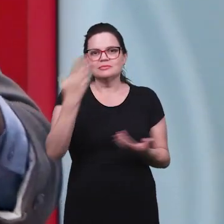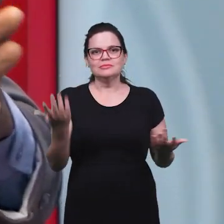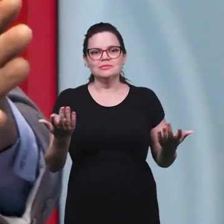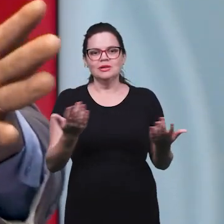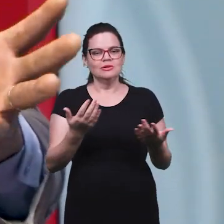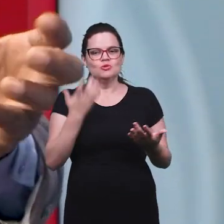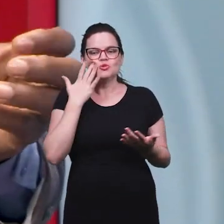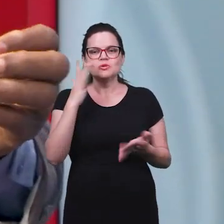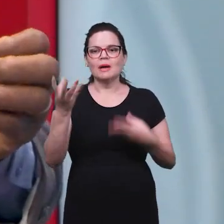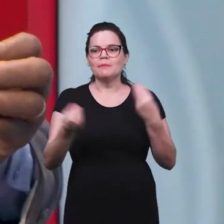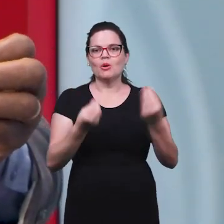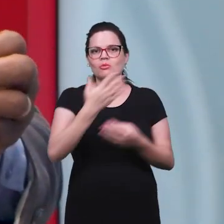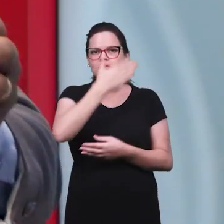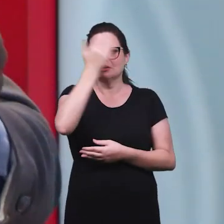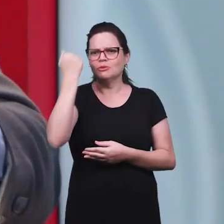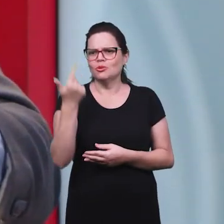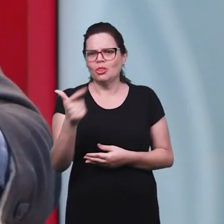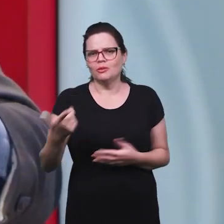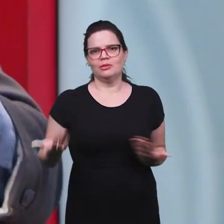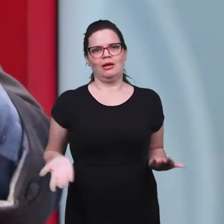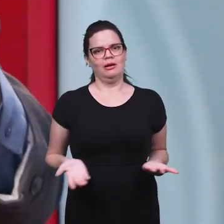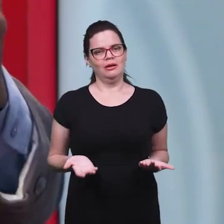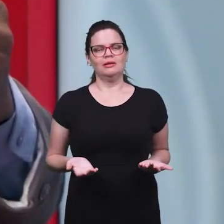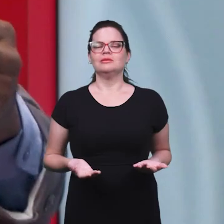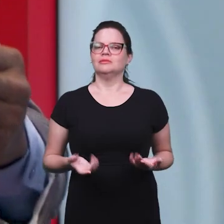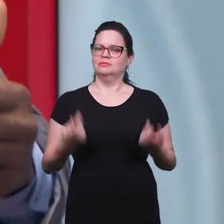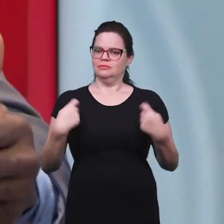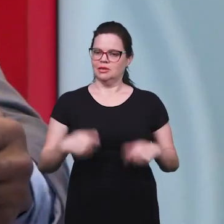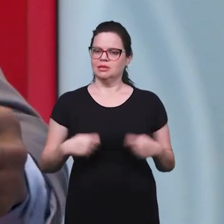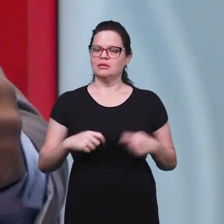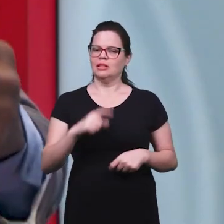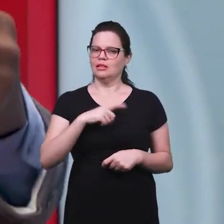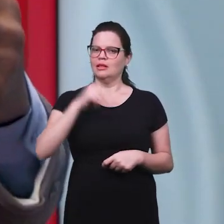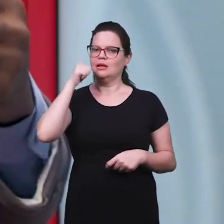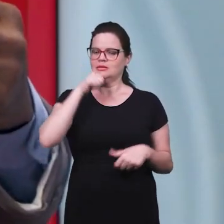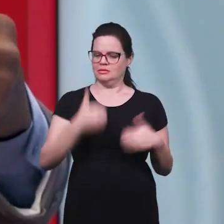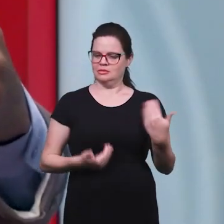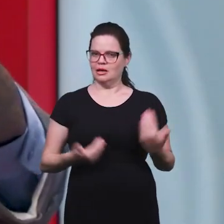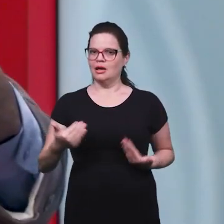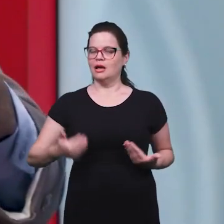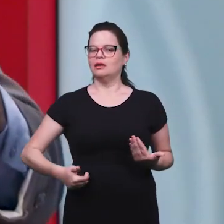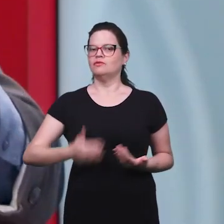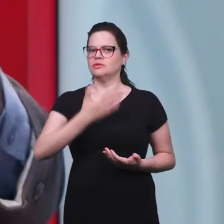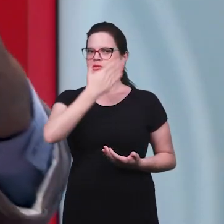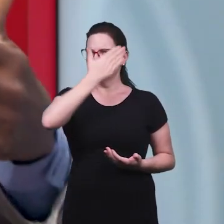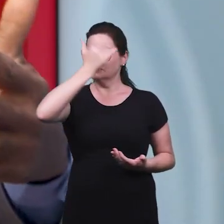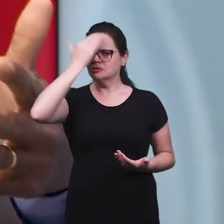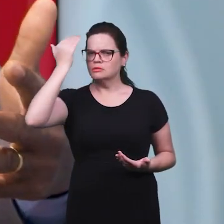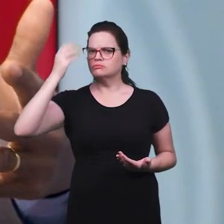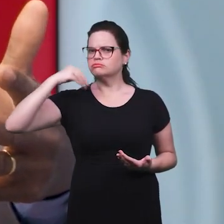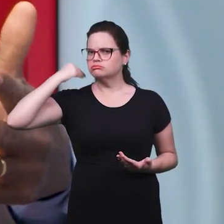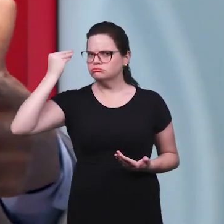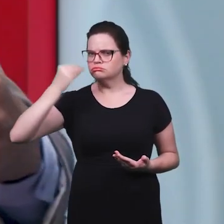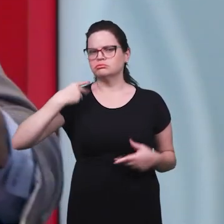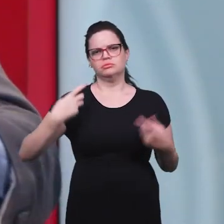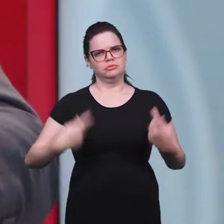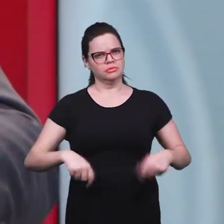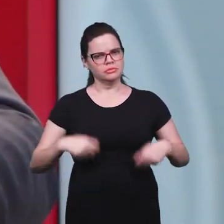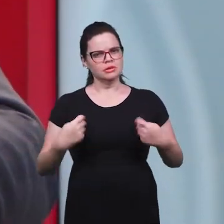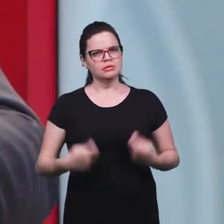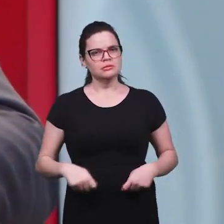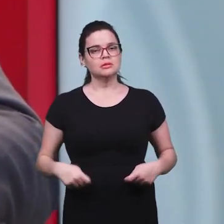sabedoria de lidar com certas situações, mas a gente tem irmãs tão experientes